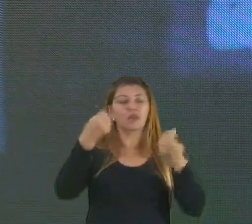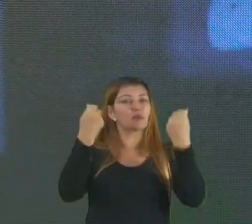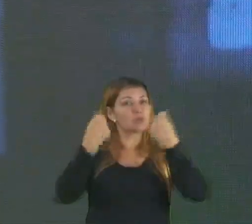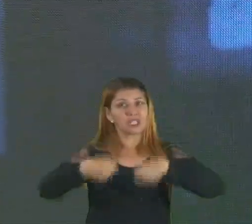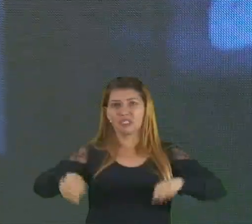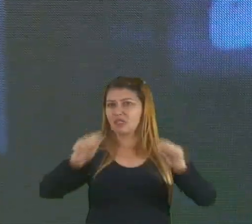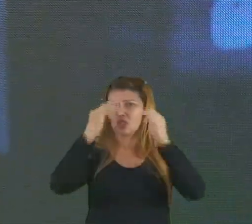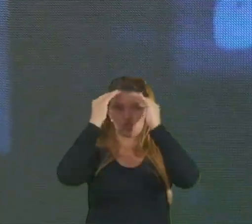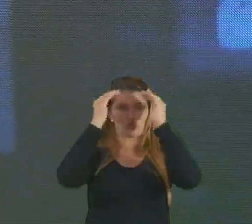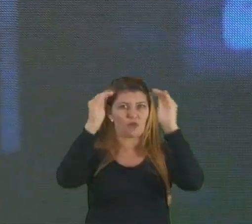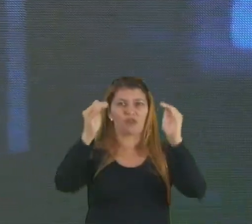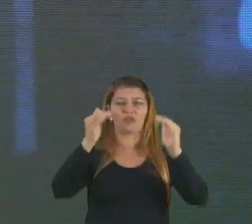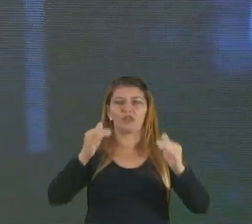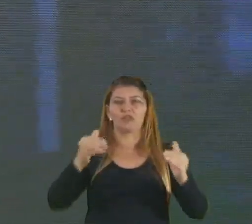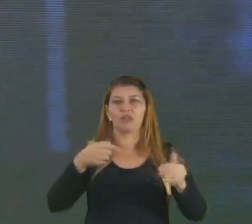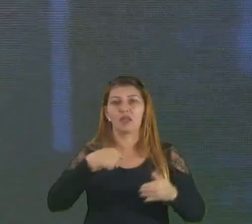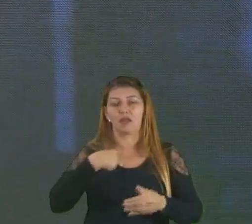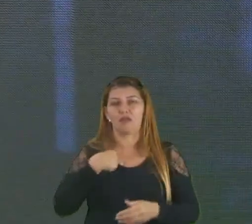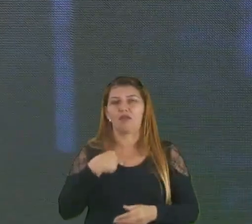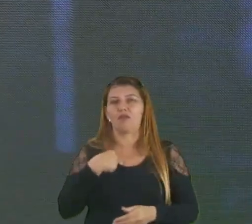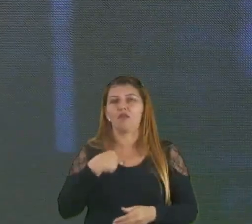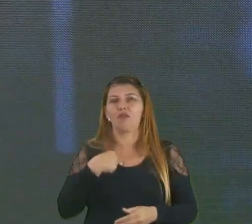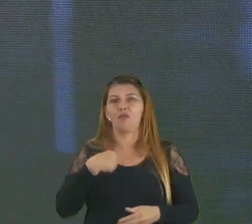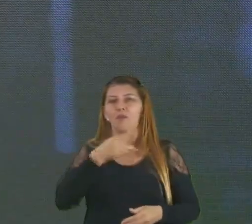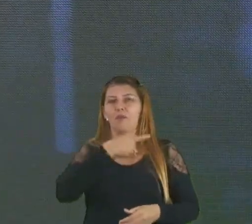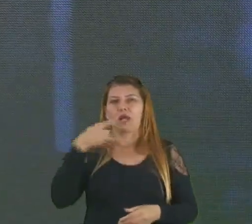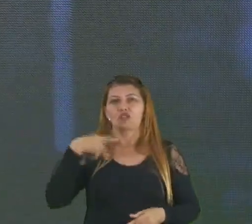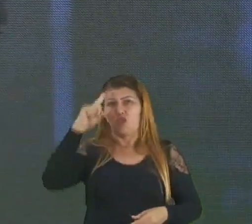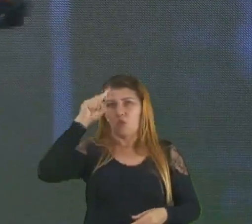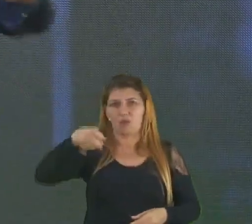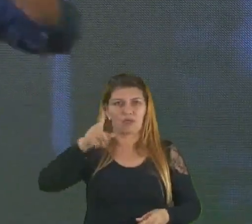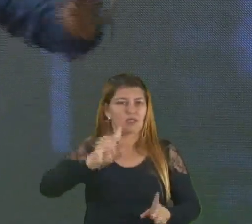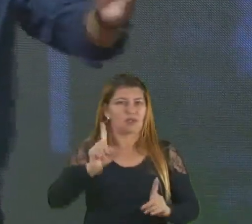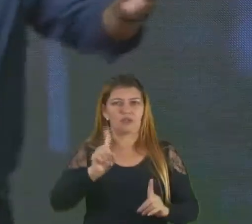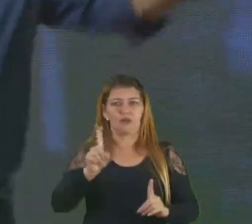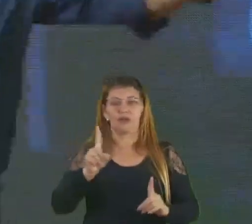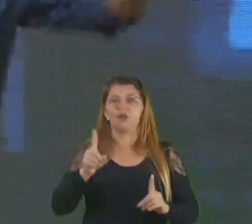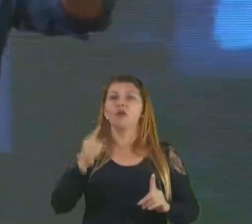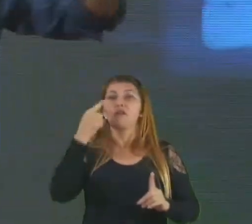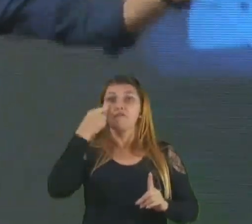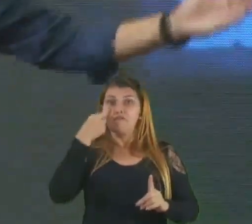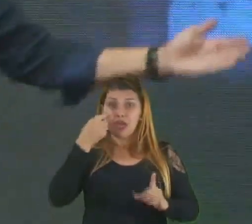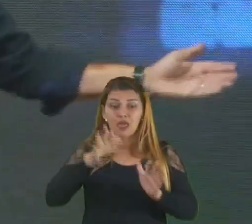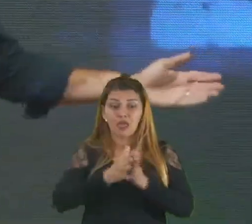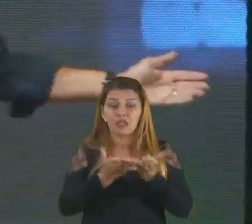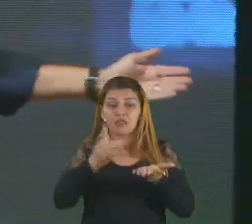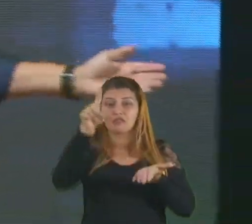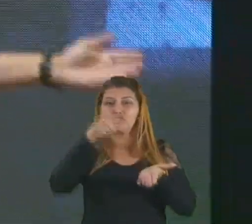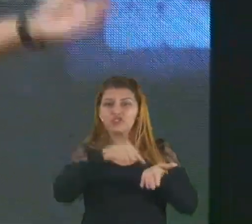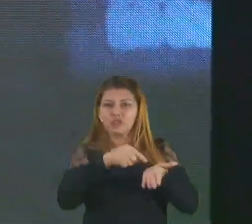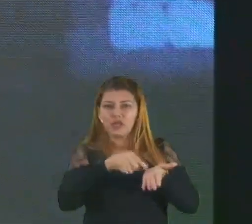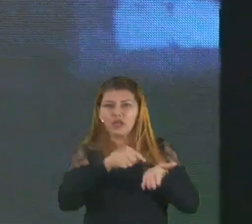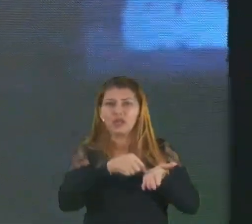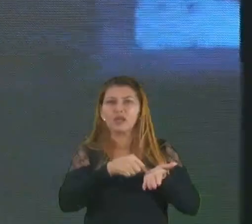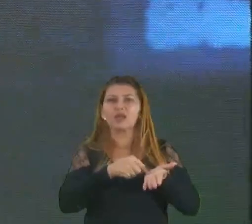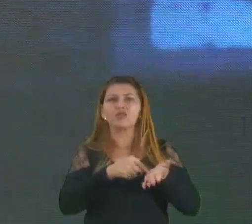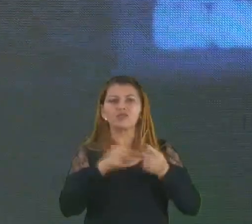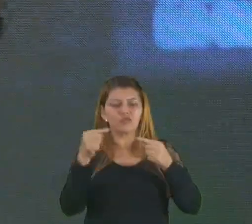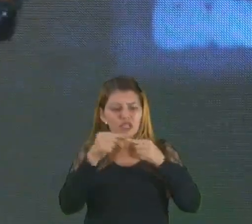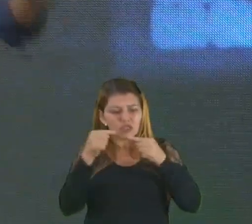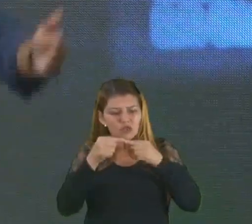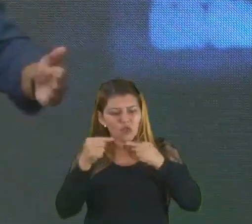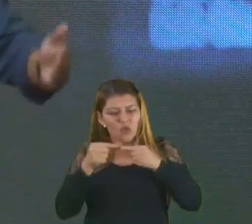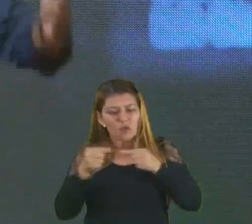obedeça só porque eu como pastor preguei. Não, confira, leia a Bíblia. Jovens que estão me ouvindo aqui, leiam